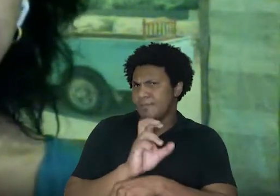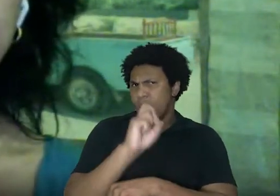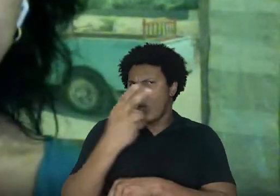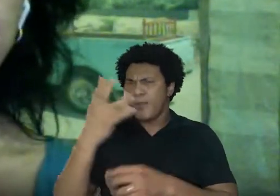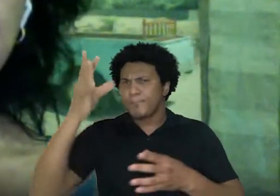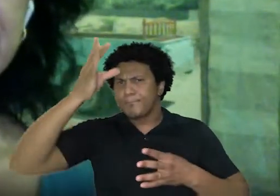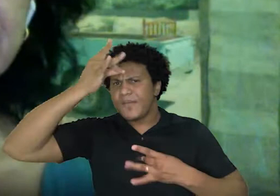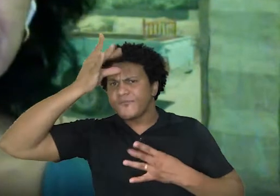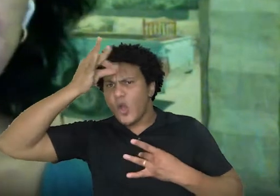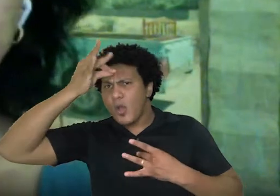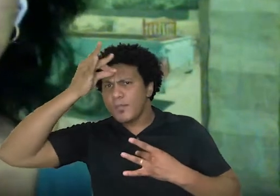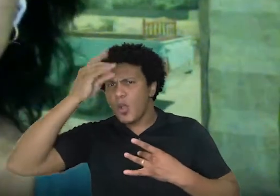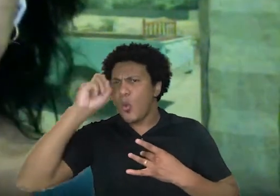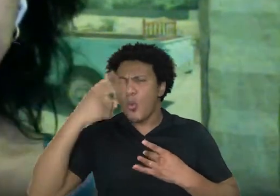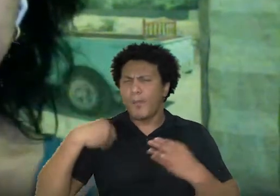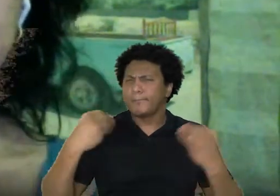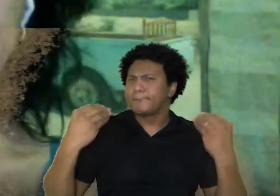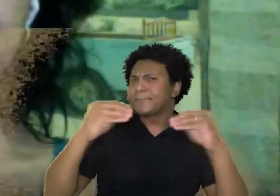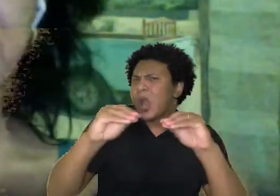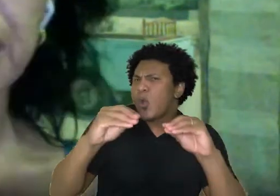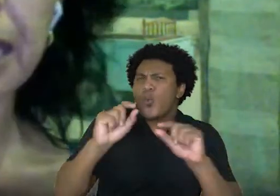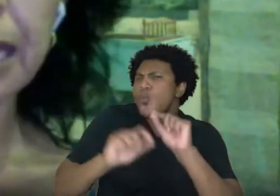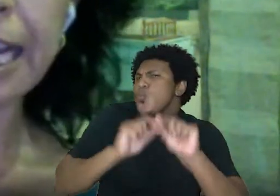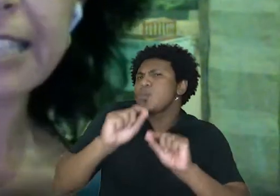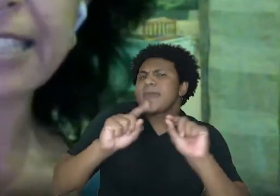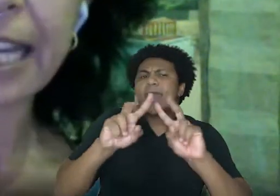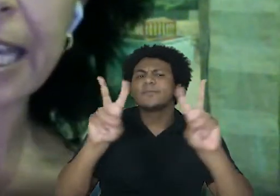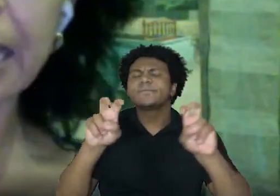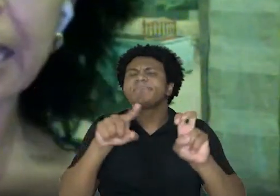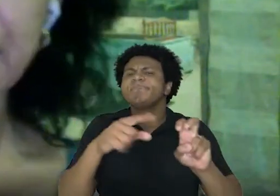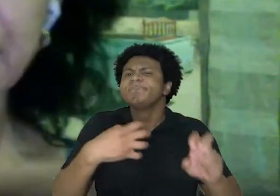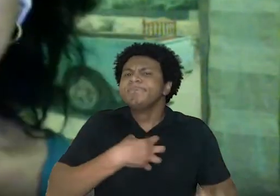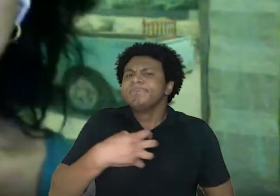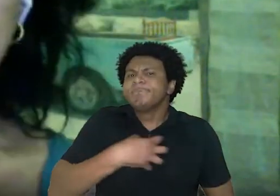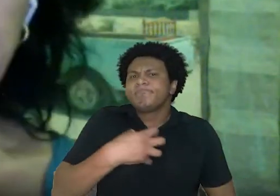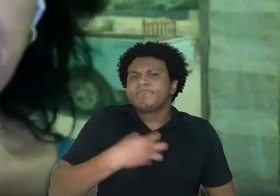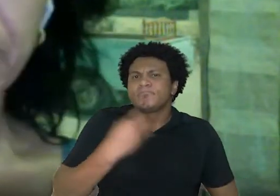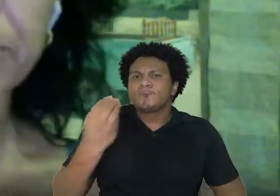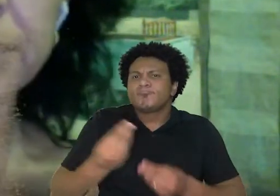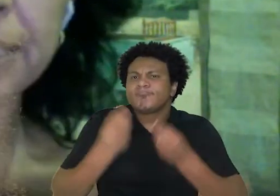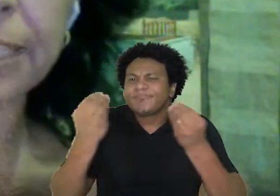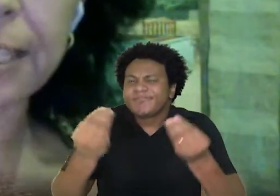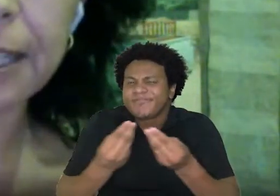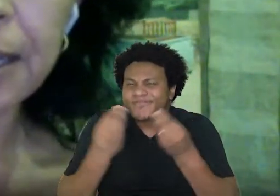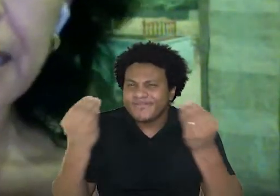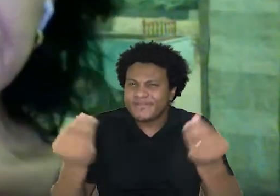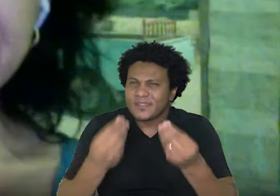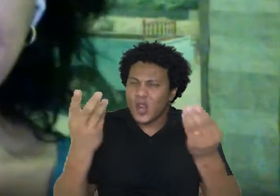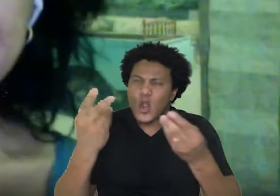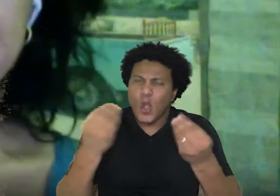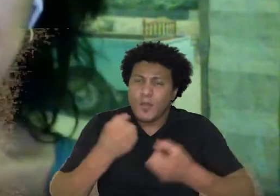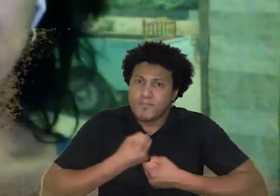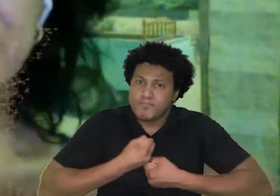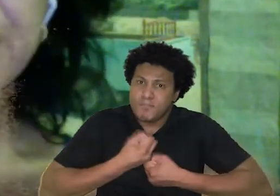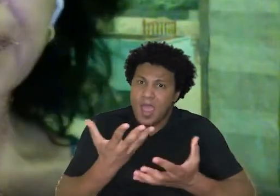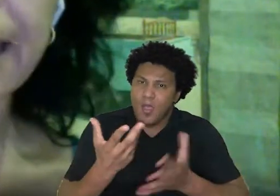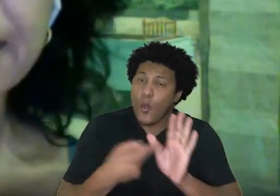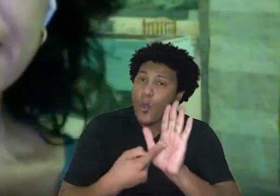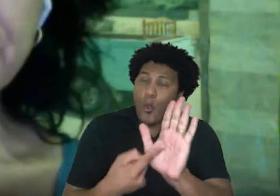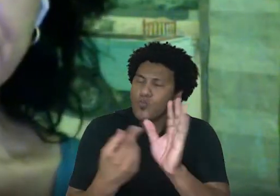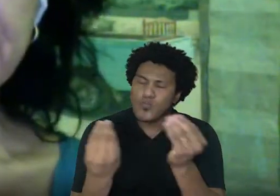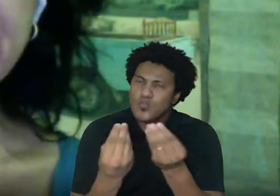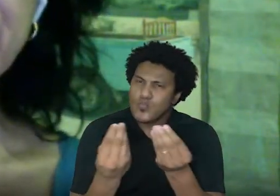criadora, eu vejo isso, esse tema que eu estou trabalhando, ele pede é cinema, é performance, é instalação, o que